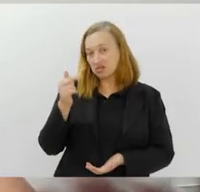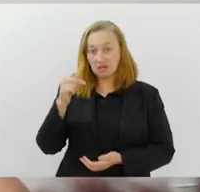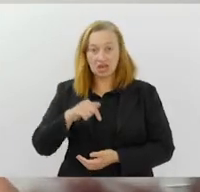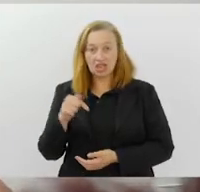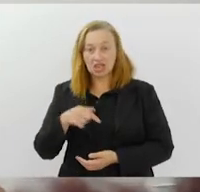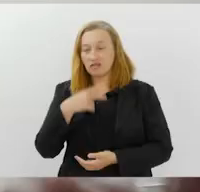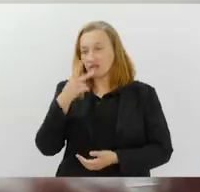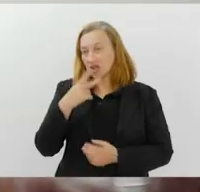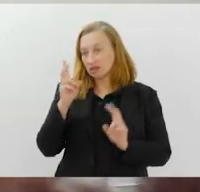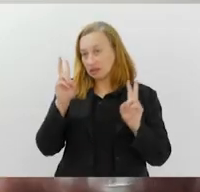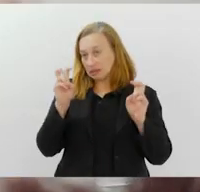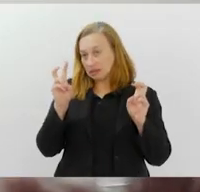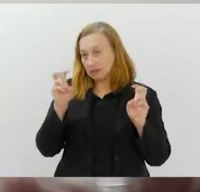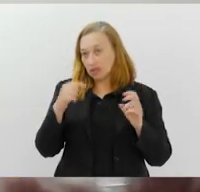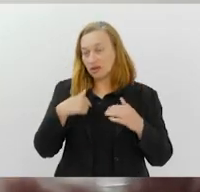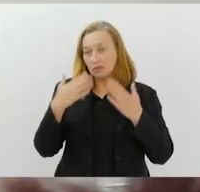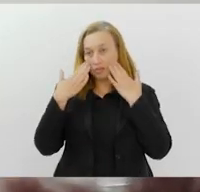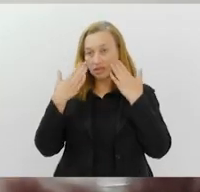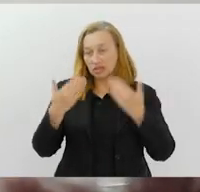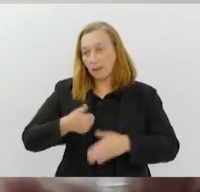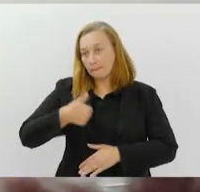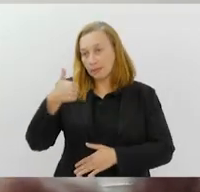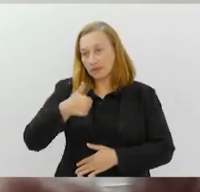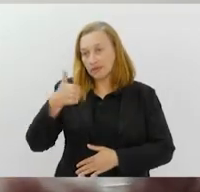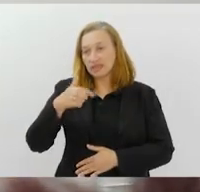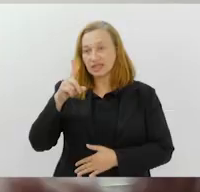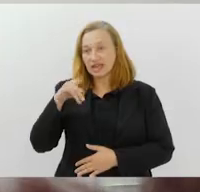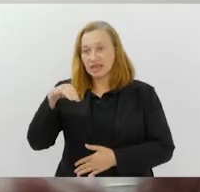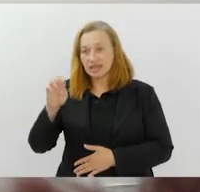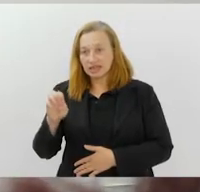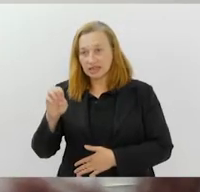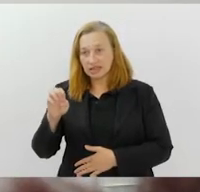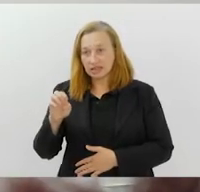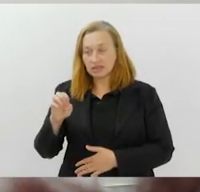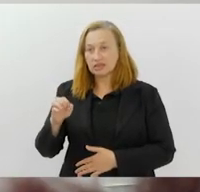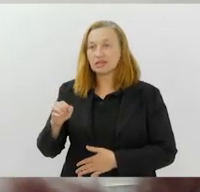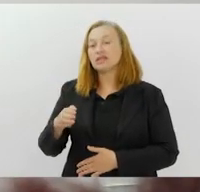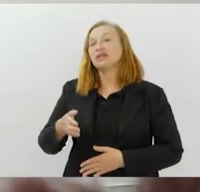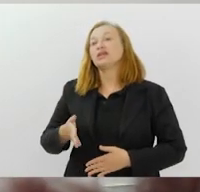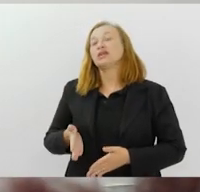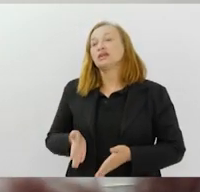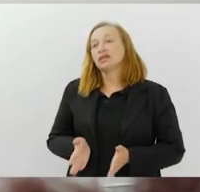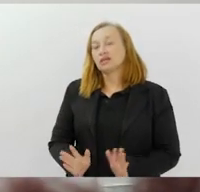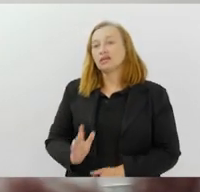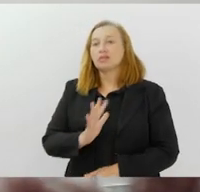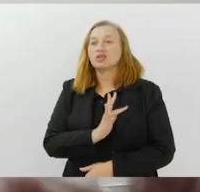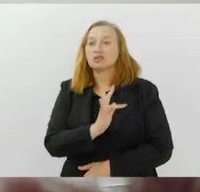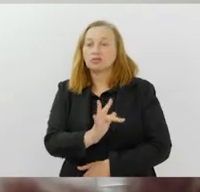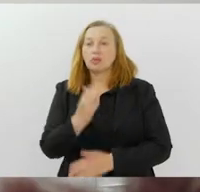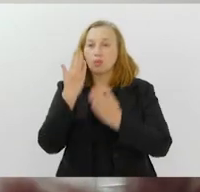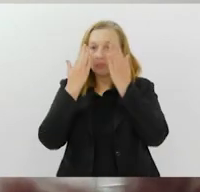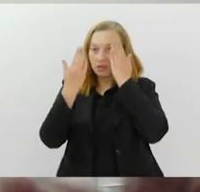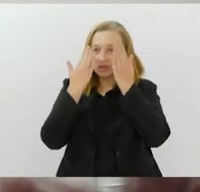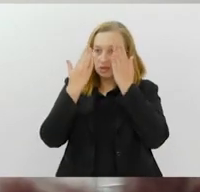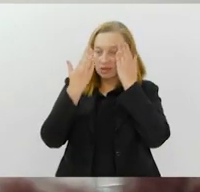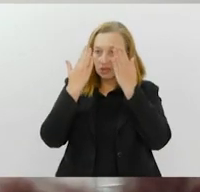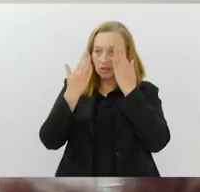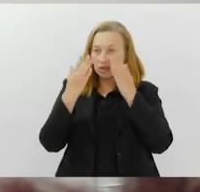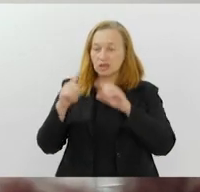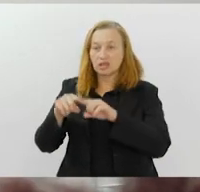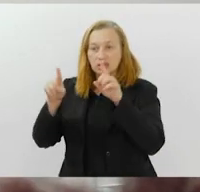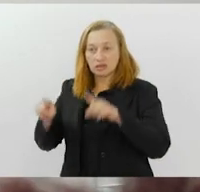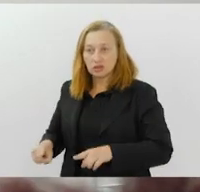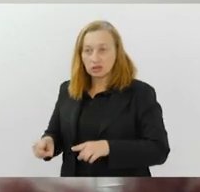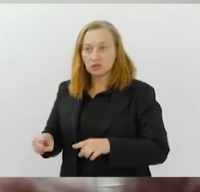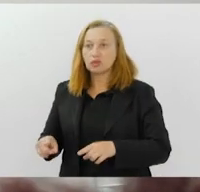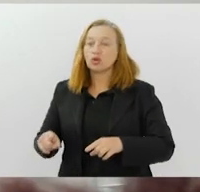tema vou me apresentar primeiro Sou Sou cria da Baixada flumin Sou psicóloga do